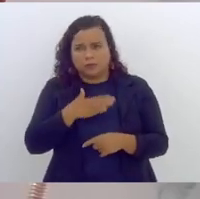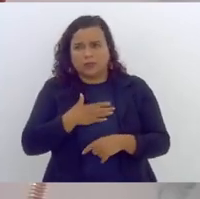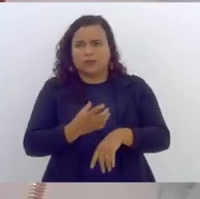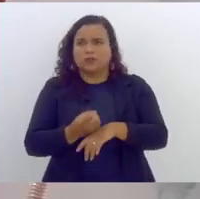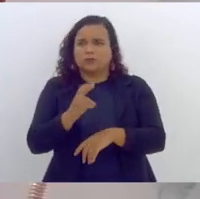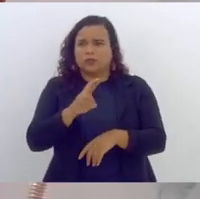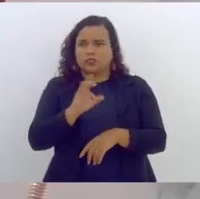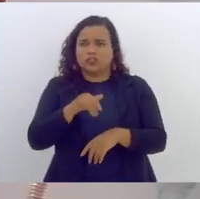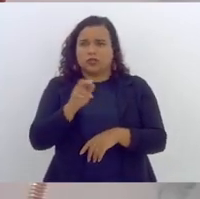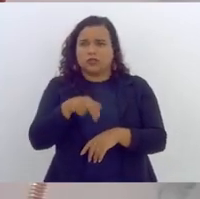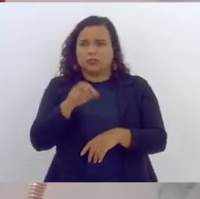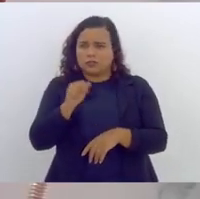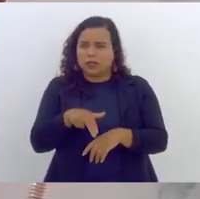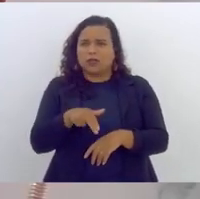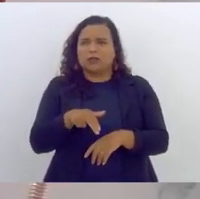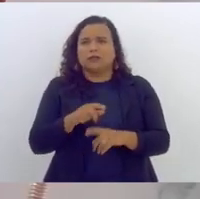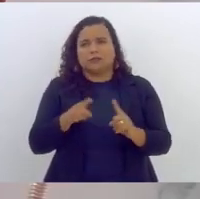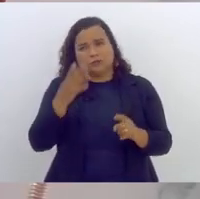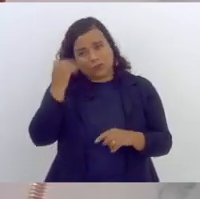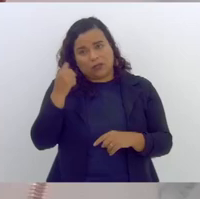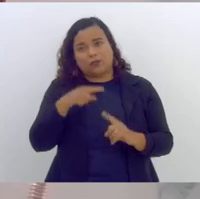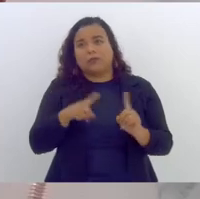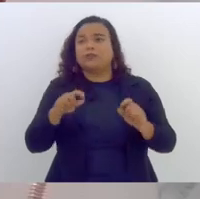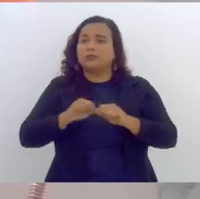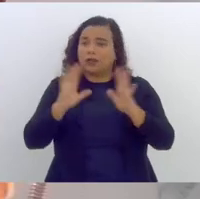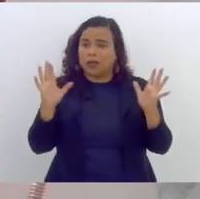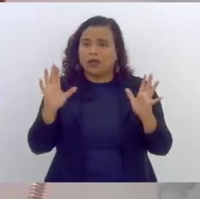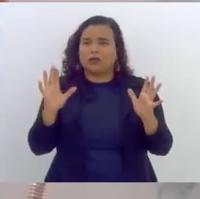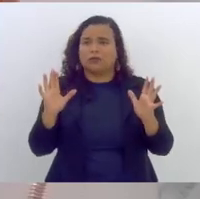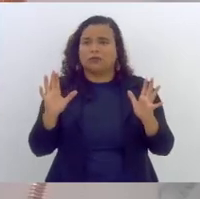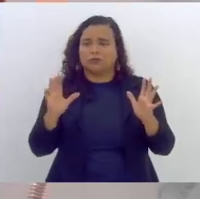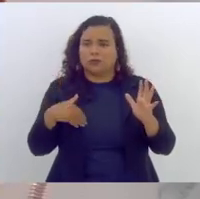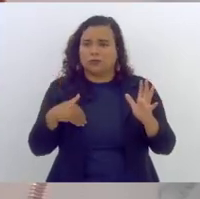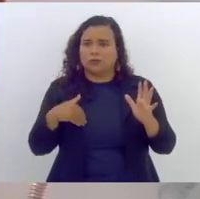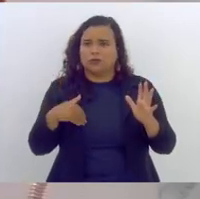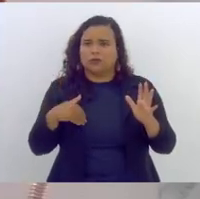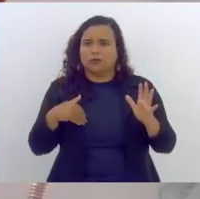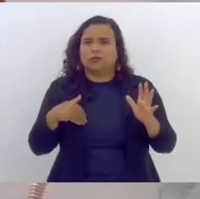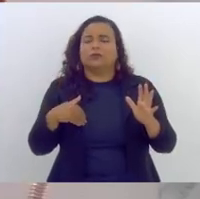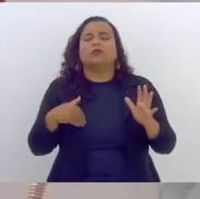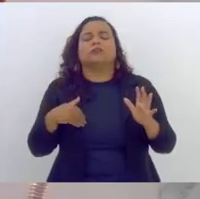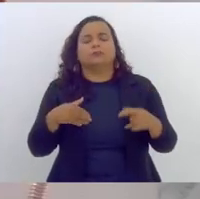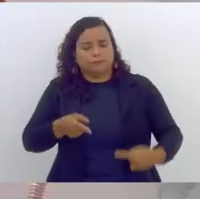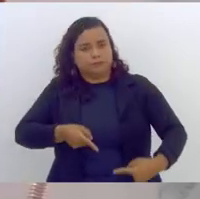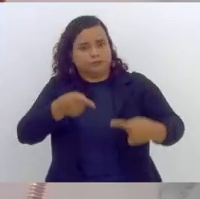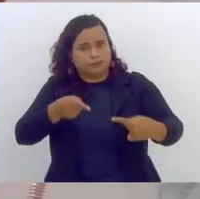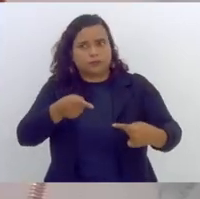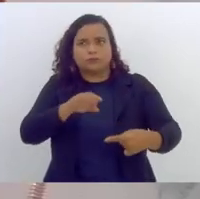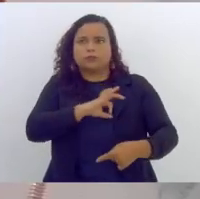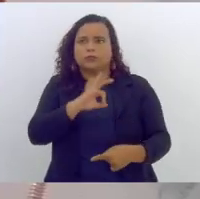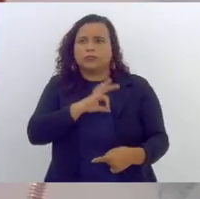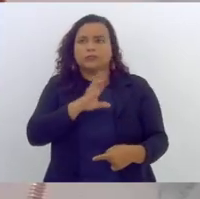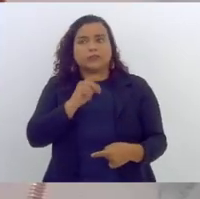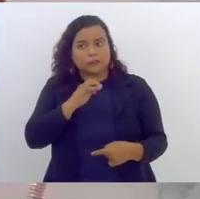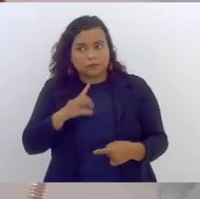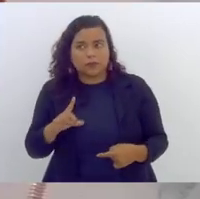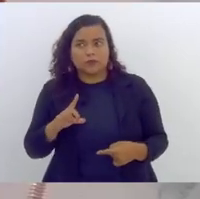Jansen Mas fique claro aqui que confrontar botar o dedo na ferida da Polícia Civil